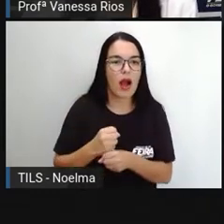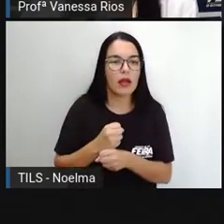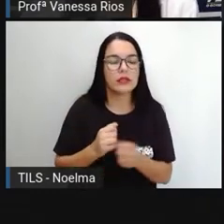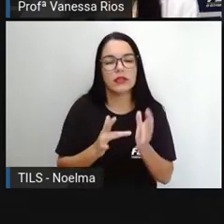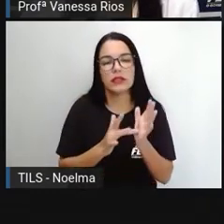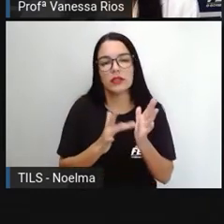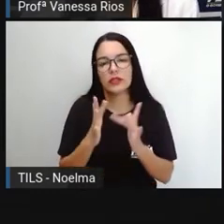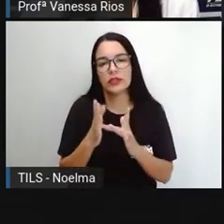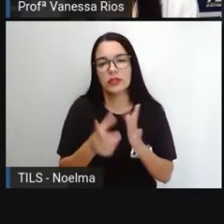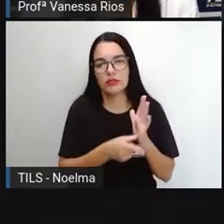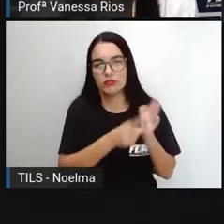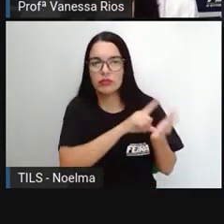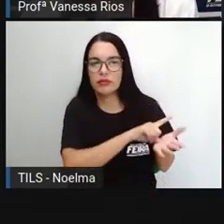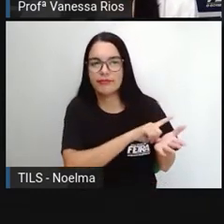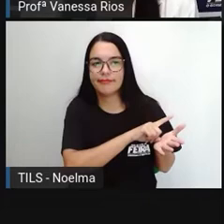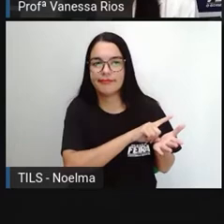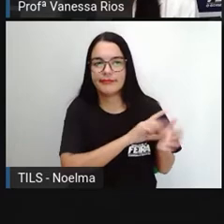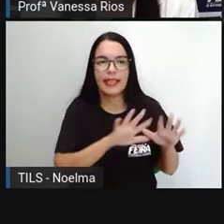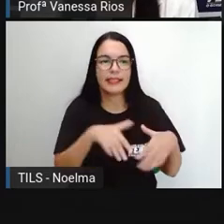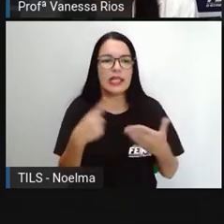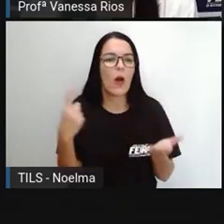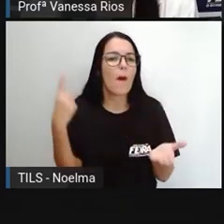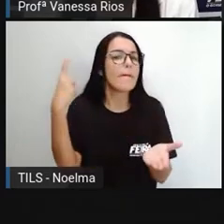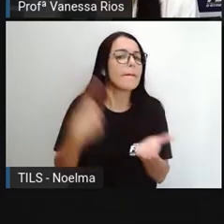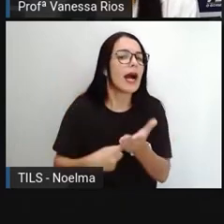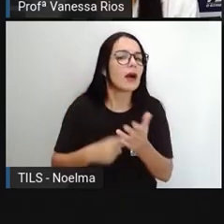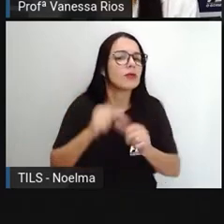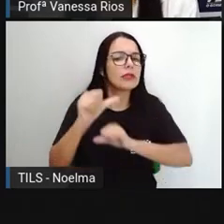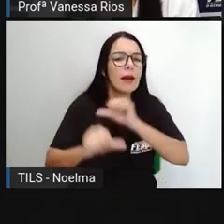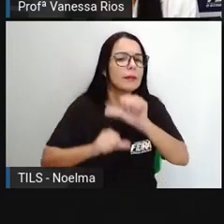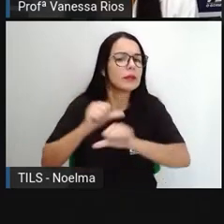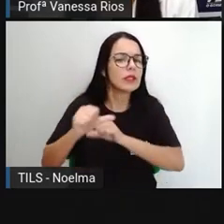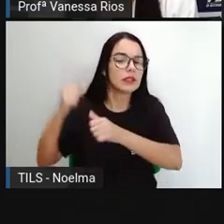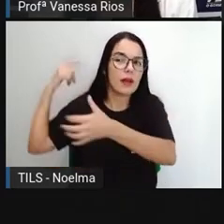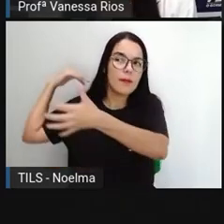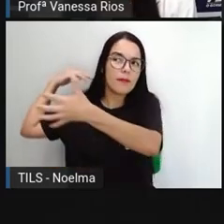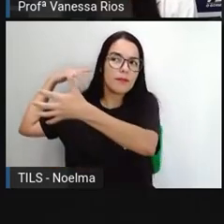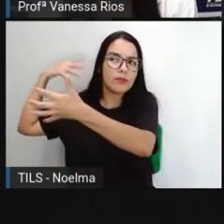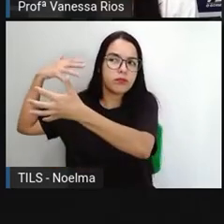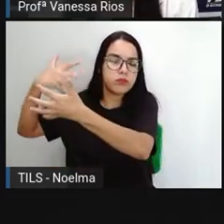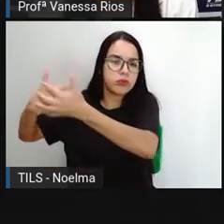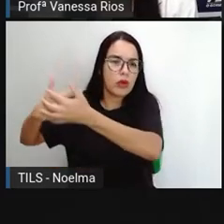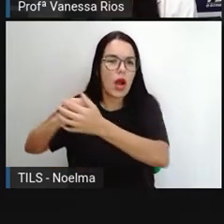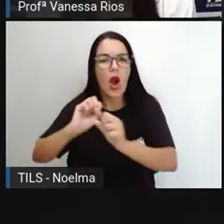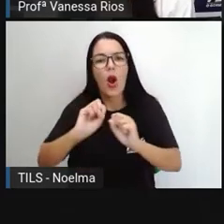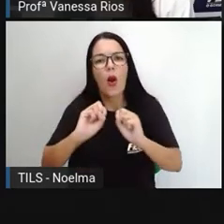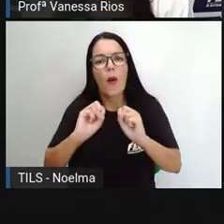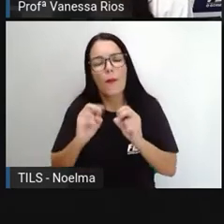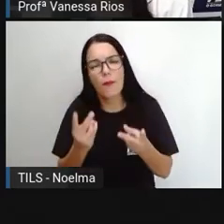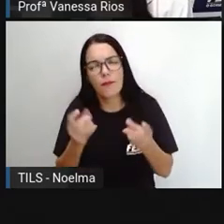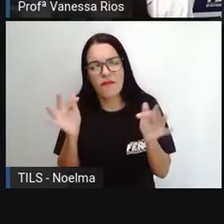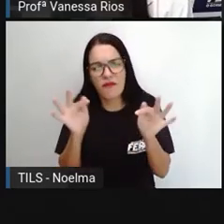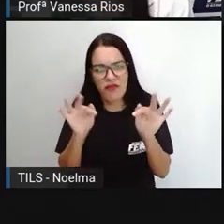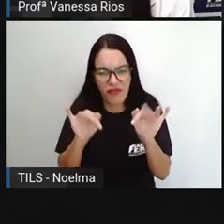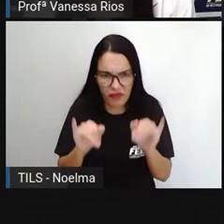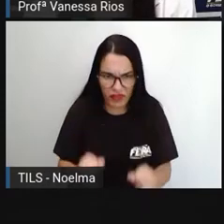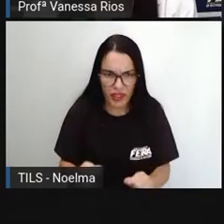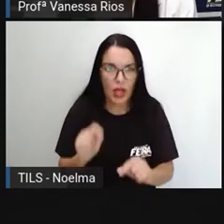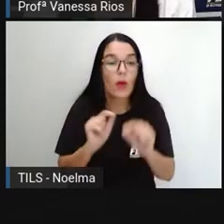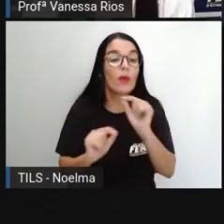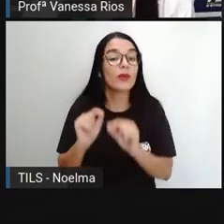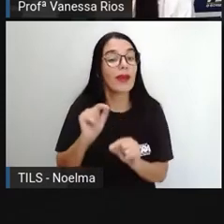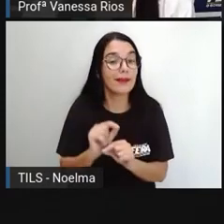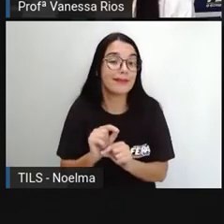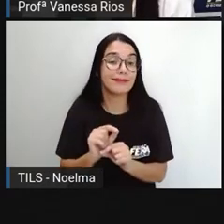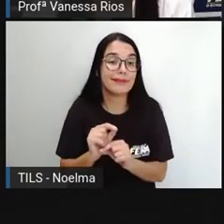Cristo. E aí o marco, né, a mudança que traça aí o final da pré-história e o início da Idade Antiga é